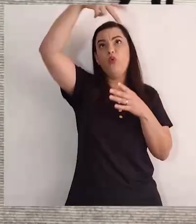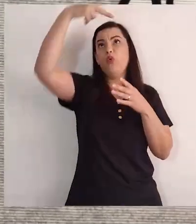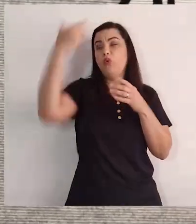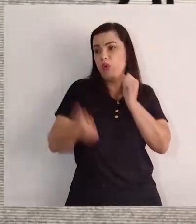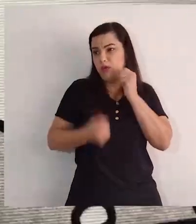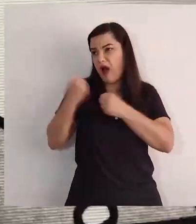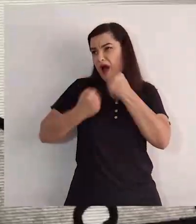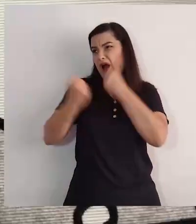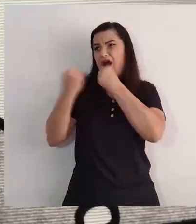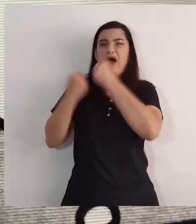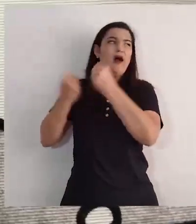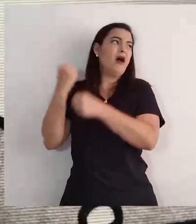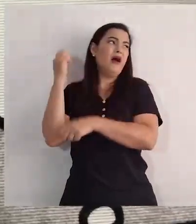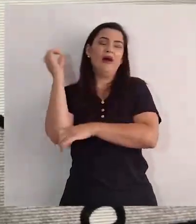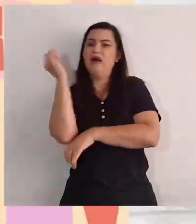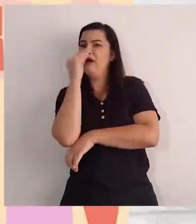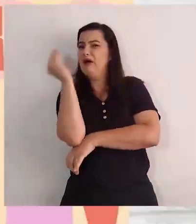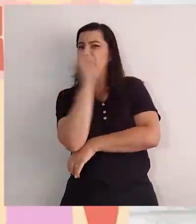três porquinhos.